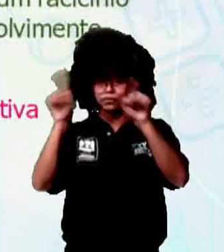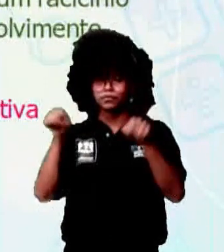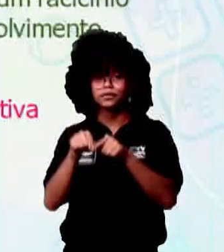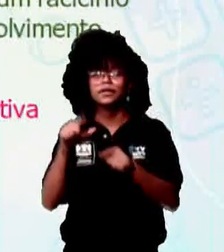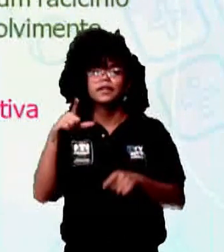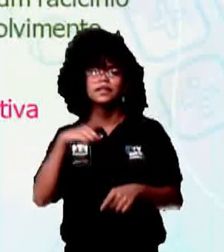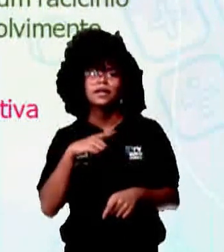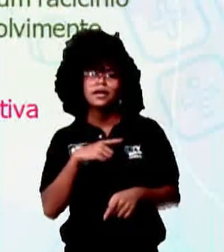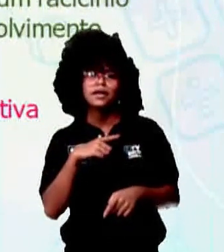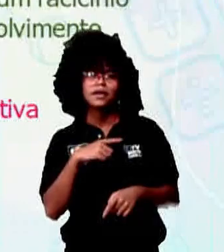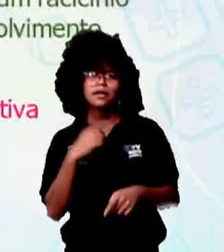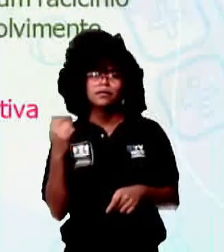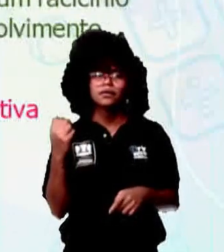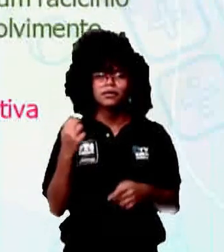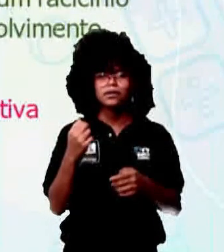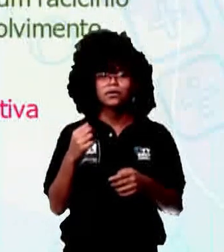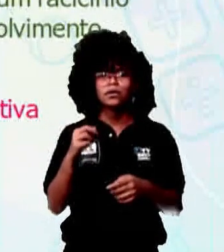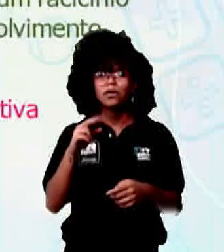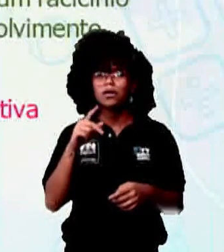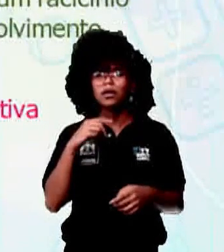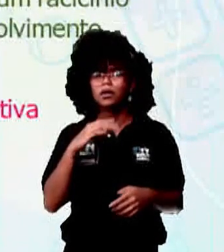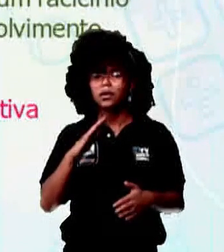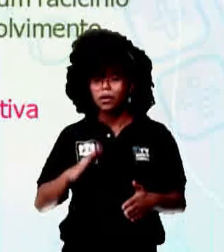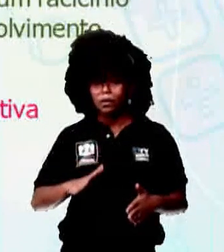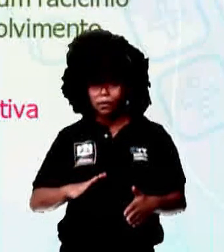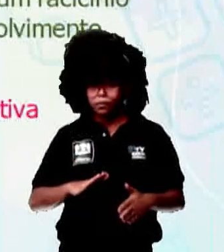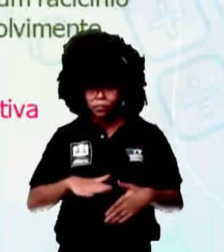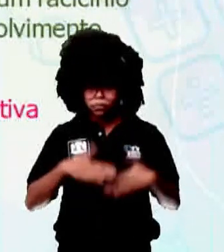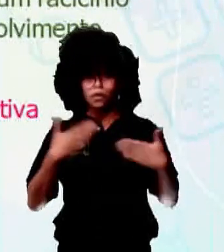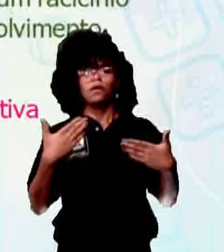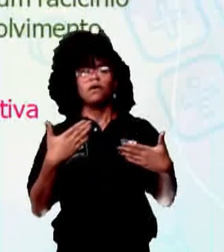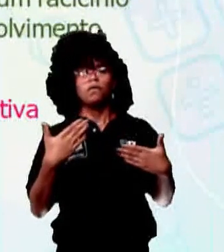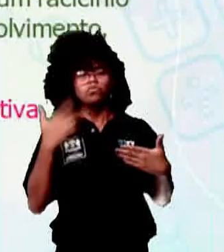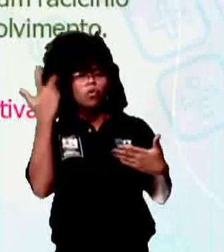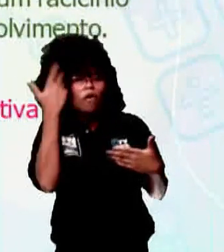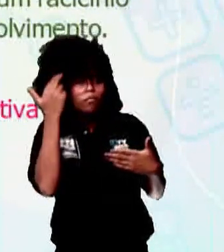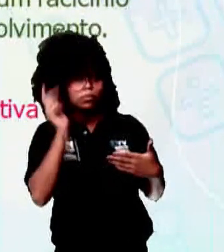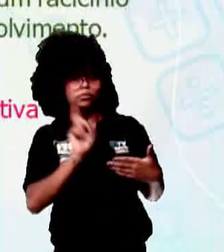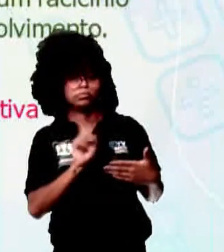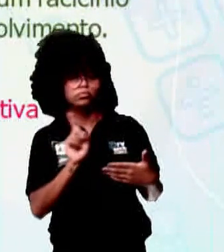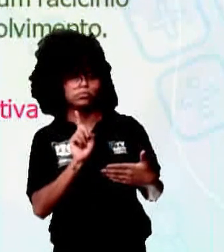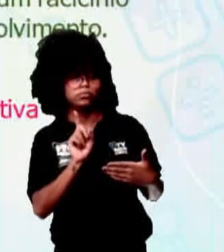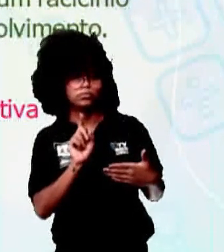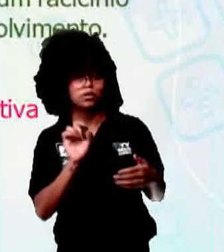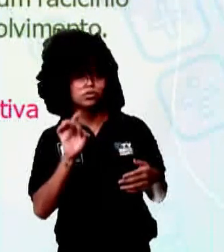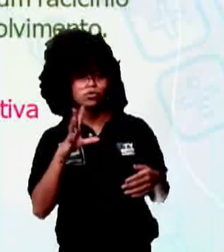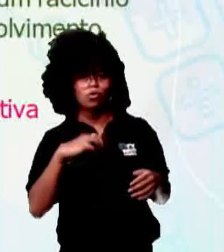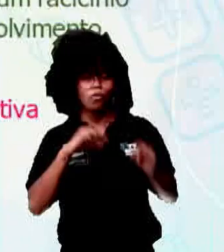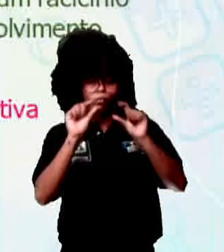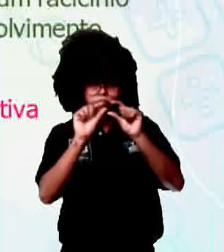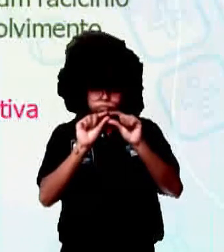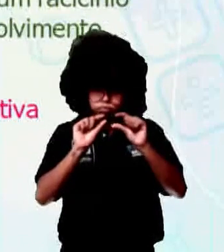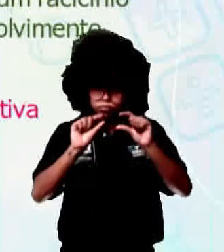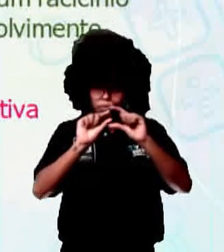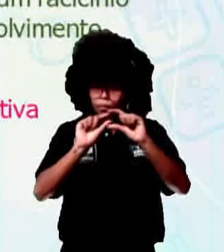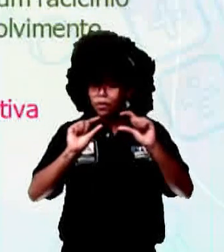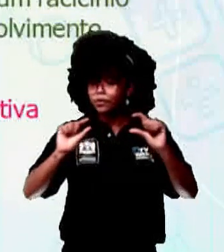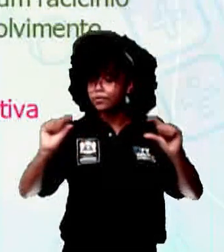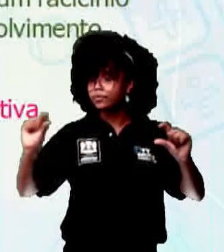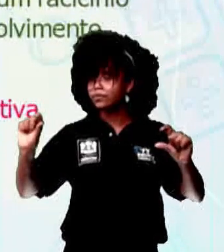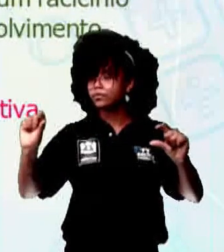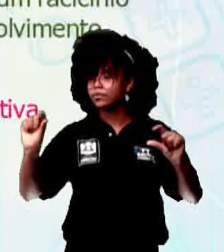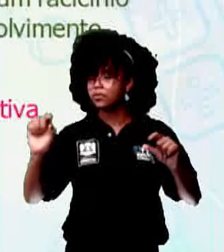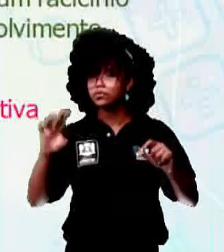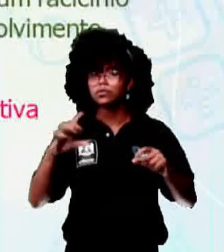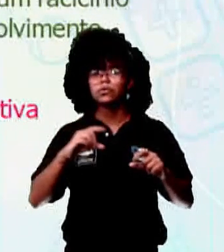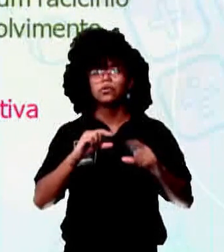interessante. Nós temos a Mônica não reagindo da maneira comum. Ela está com a fita métrica na mão e começa a medir